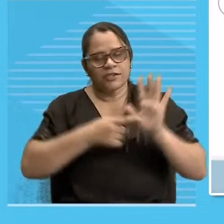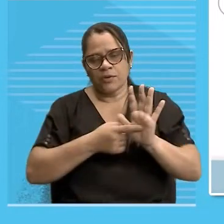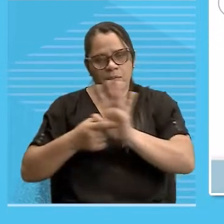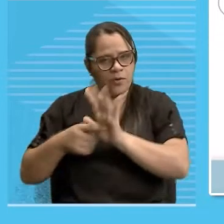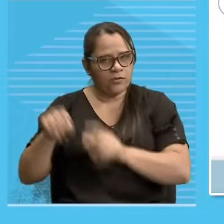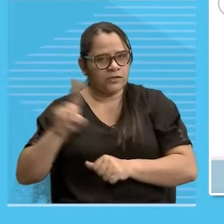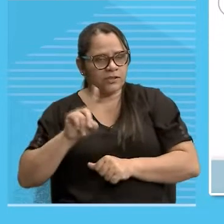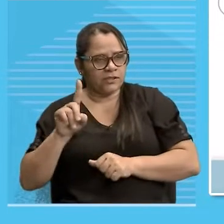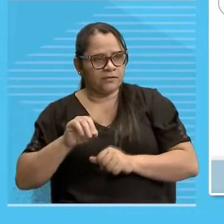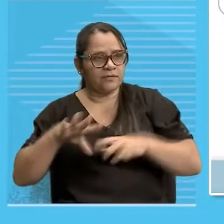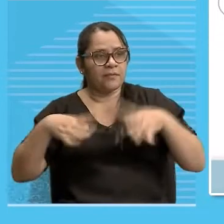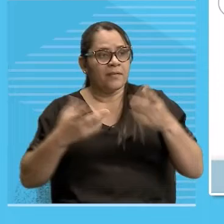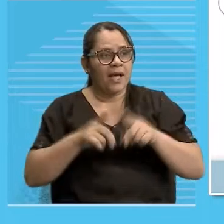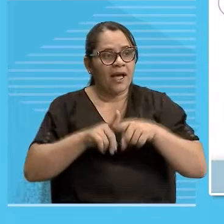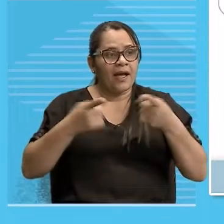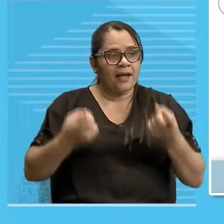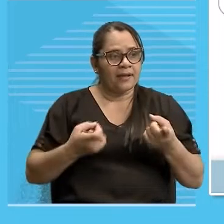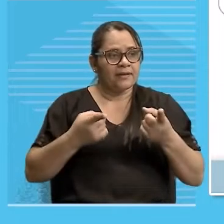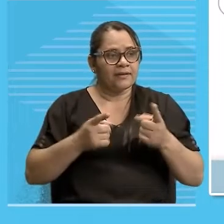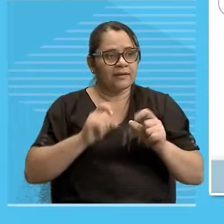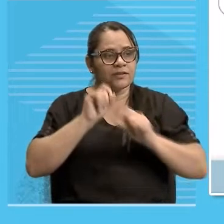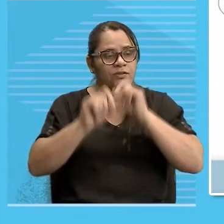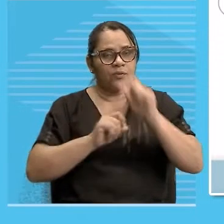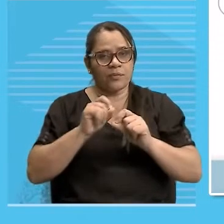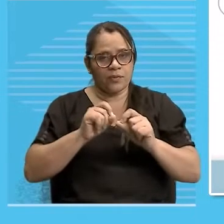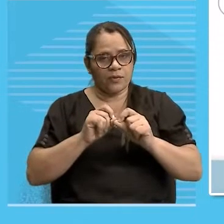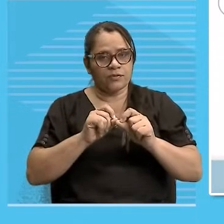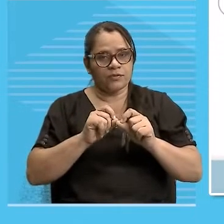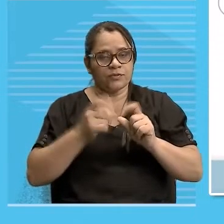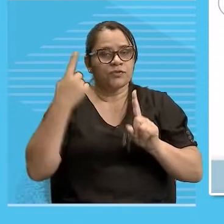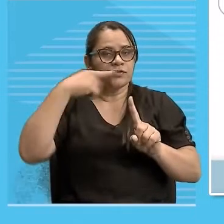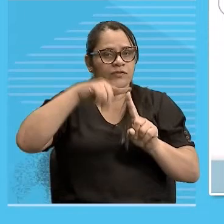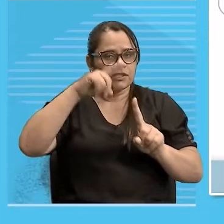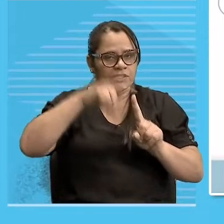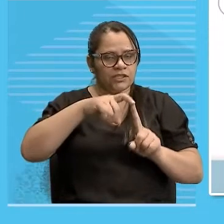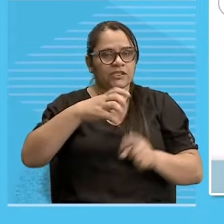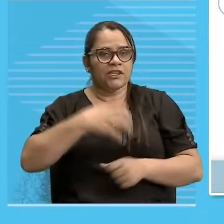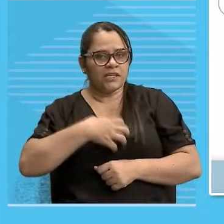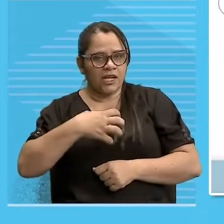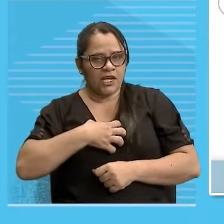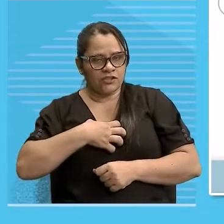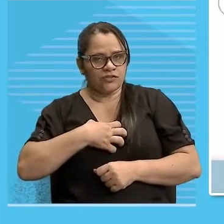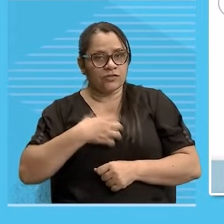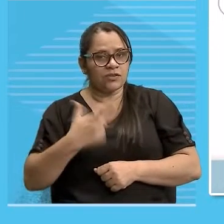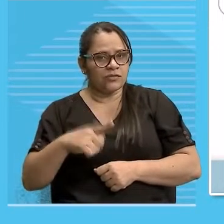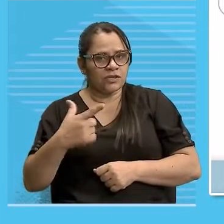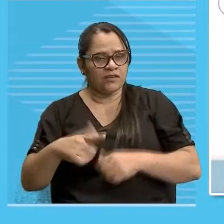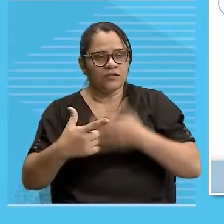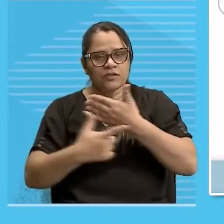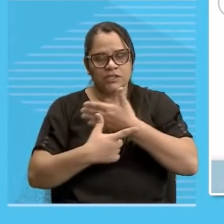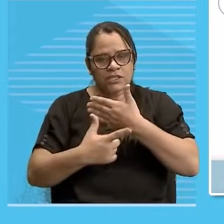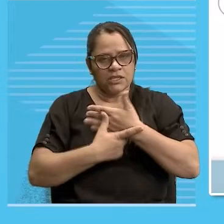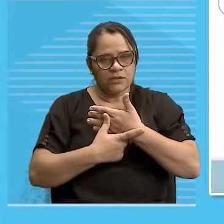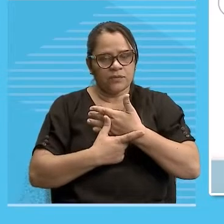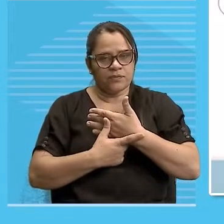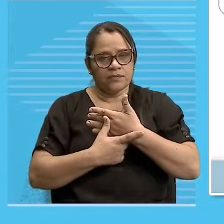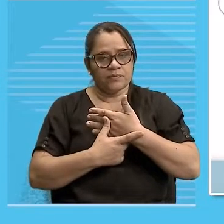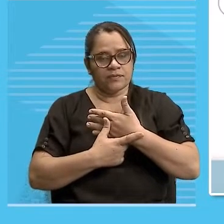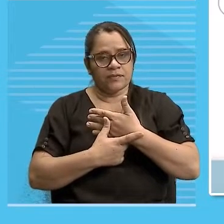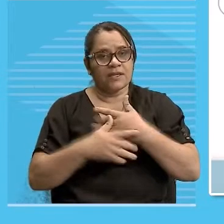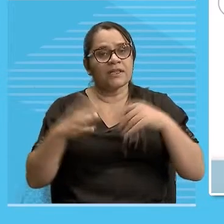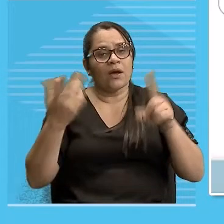vista sintático, a interjeição não exerce papel algum, a não ser que por derivação imprópria,